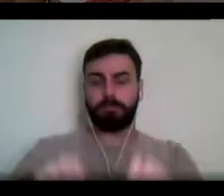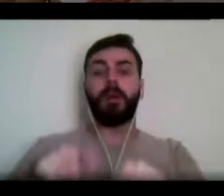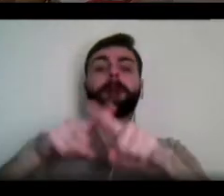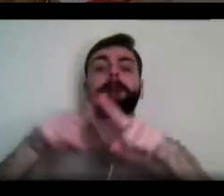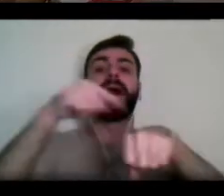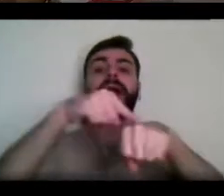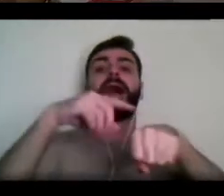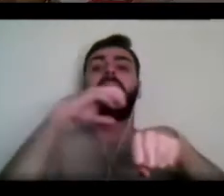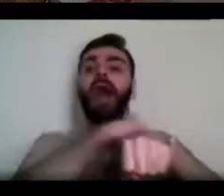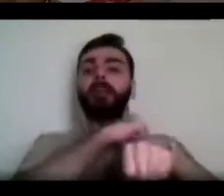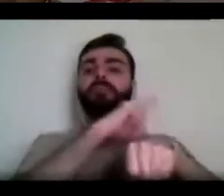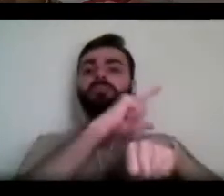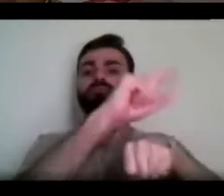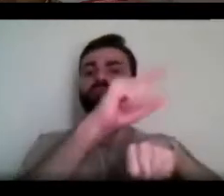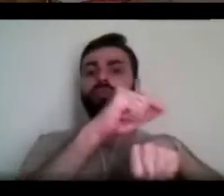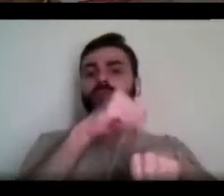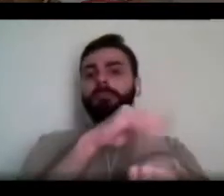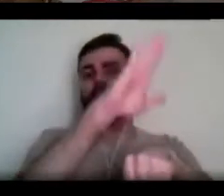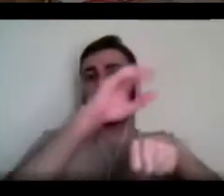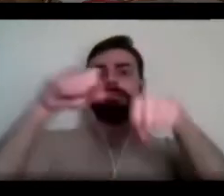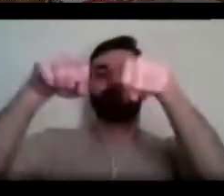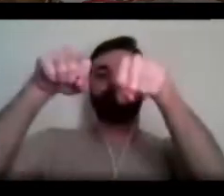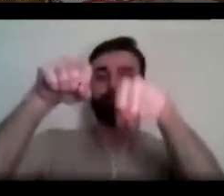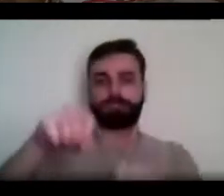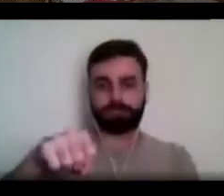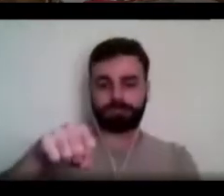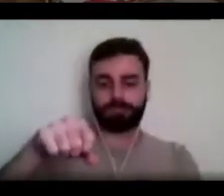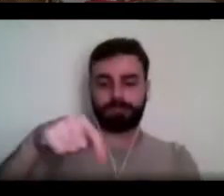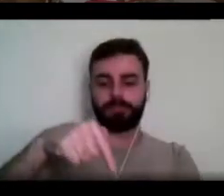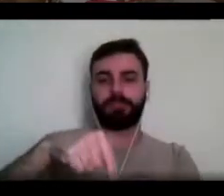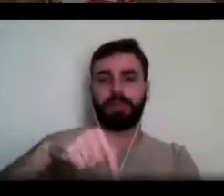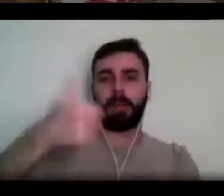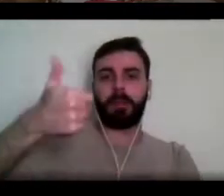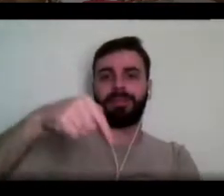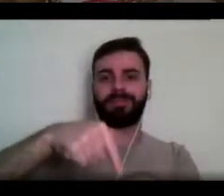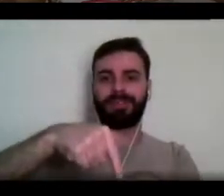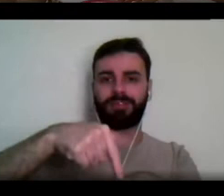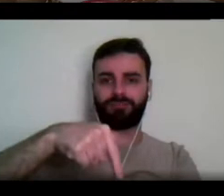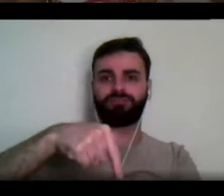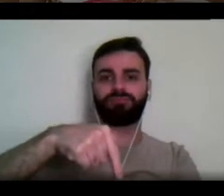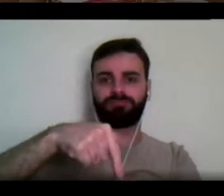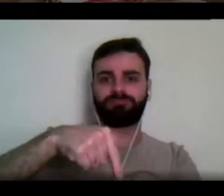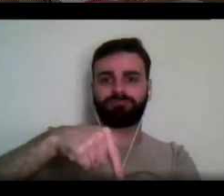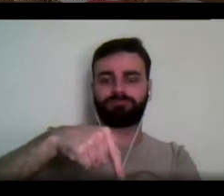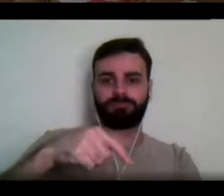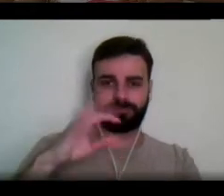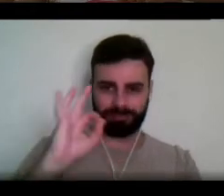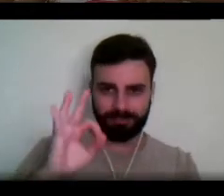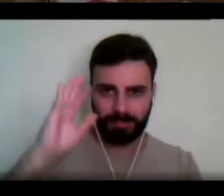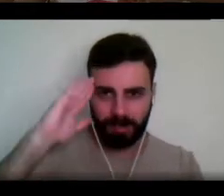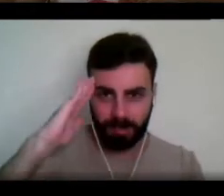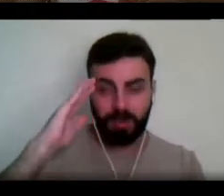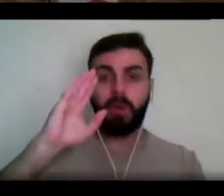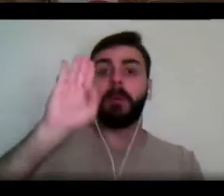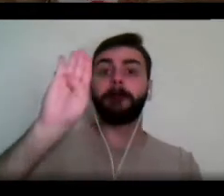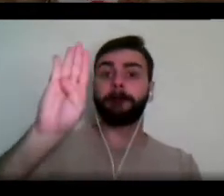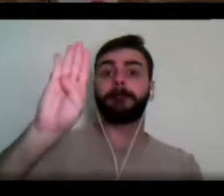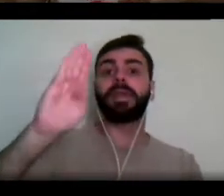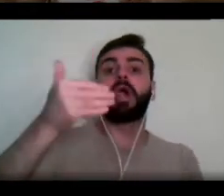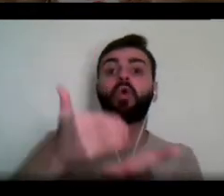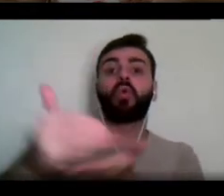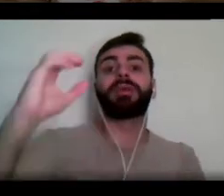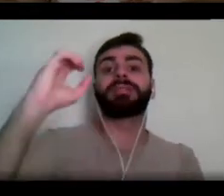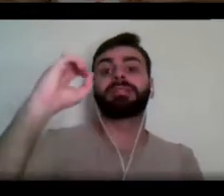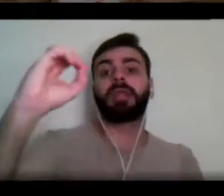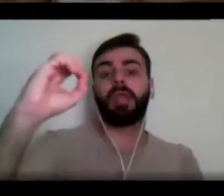uma velocidade inicial diferente de 0. E a bola B tem uma